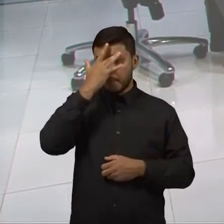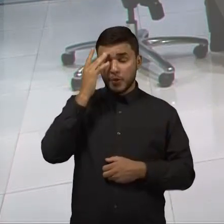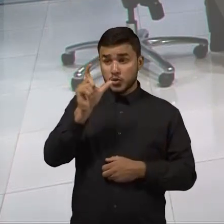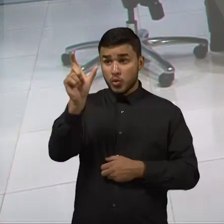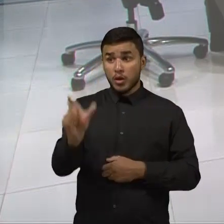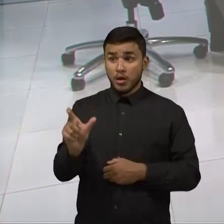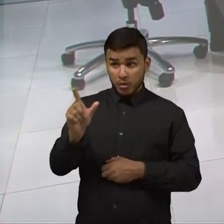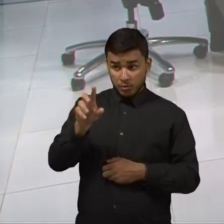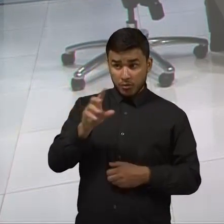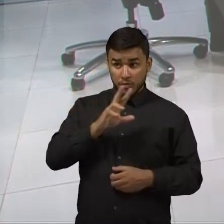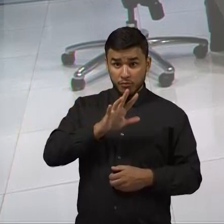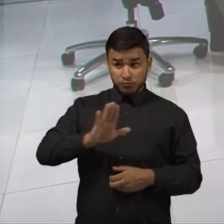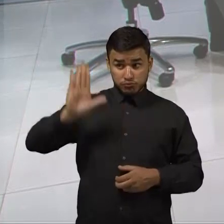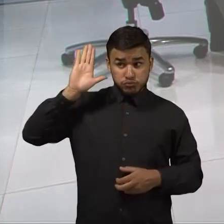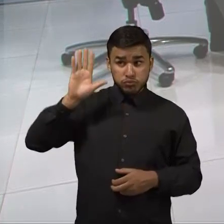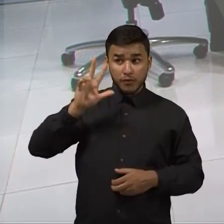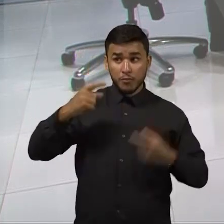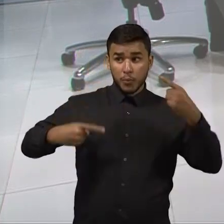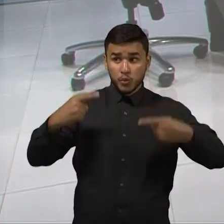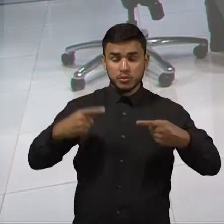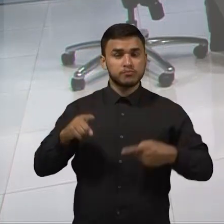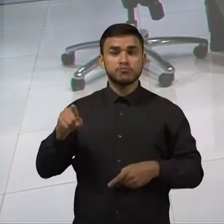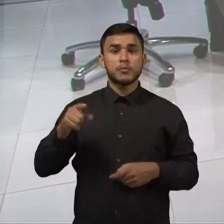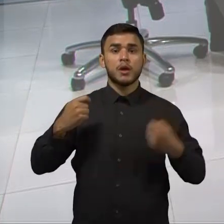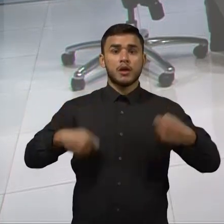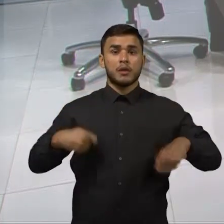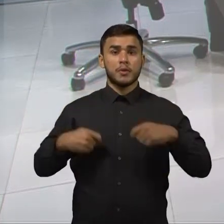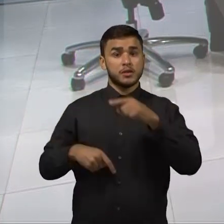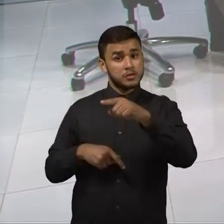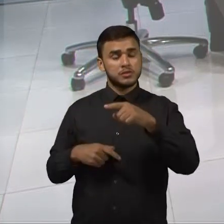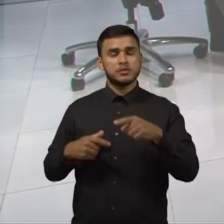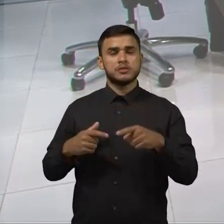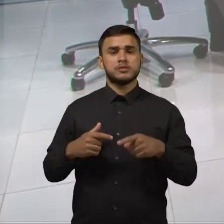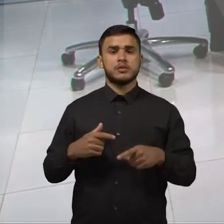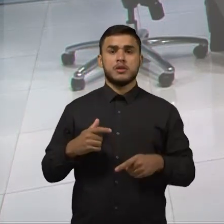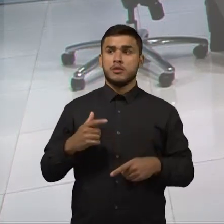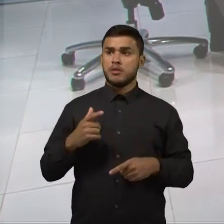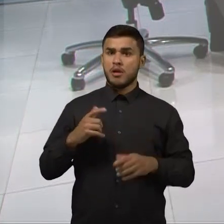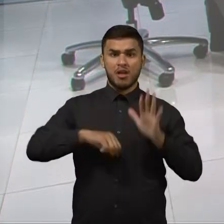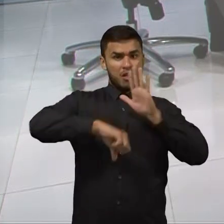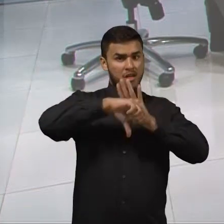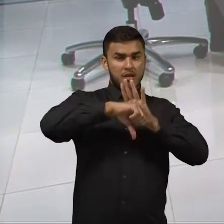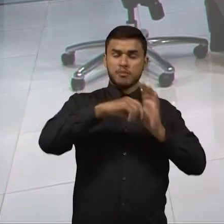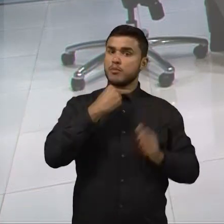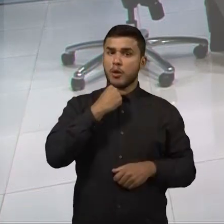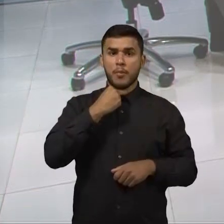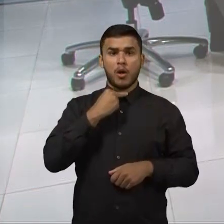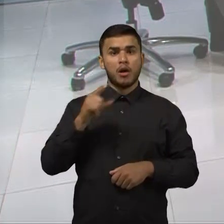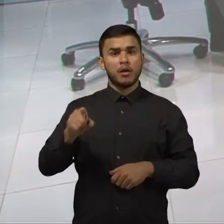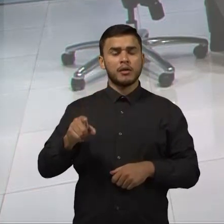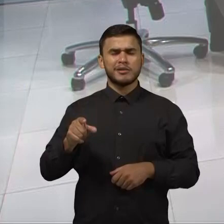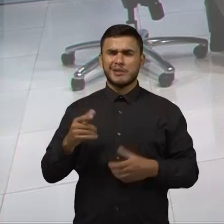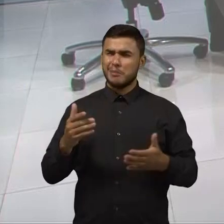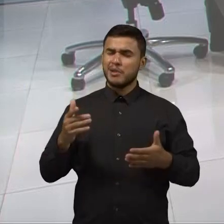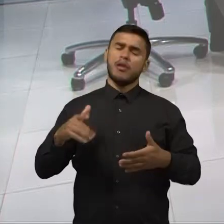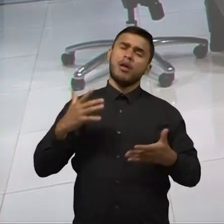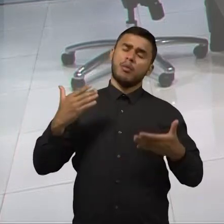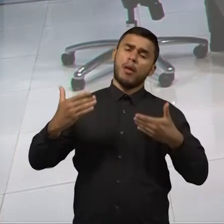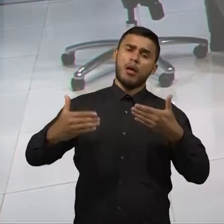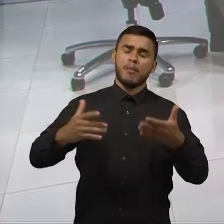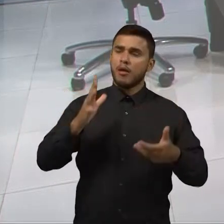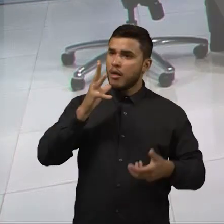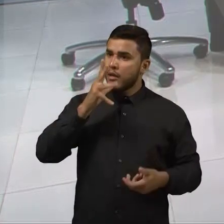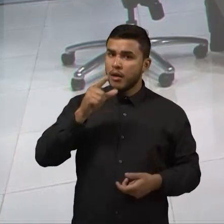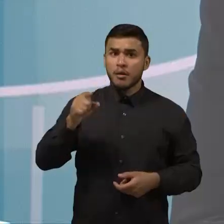julgar os recursos que terminava o mandato do político e ele, novamente. Ou seja, a questão de falhas